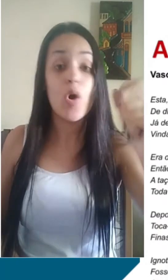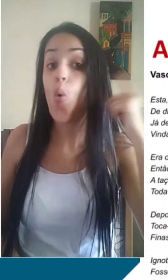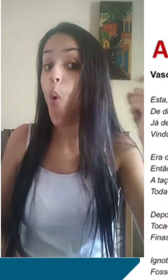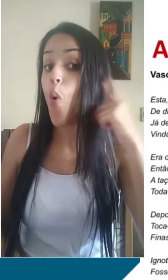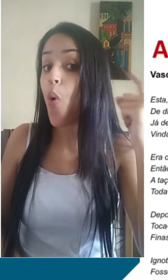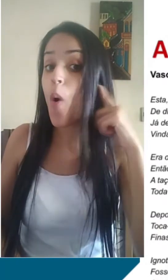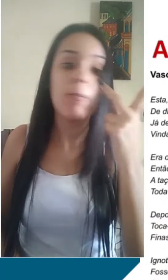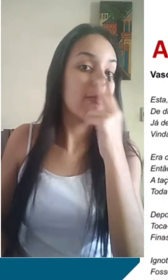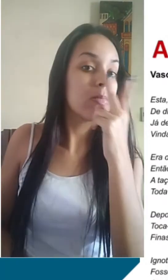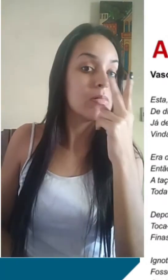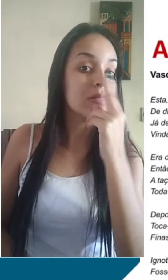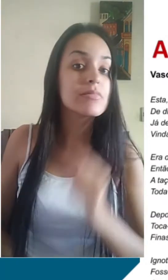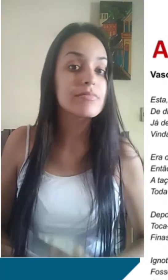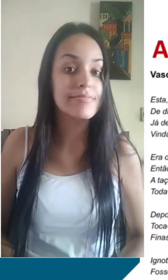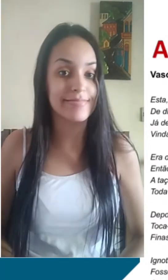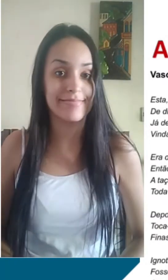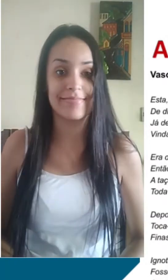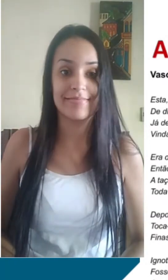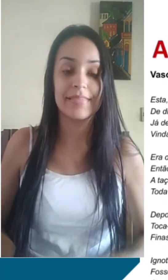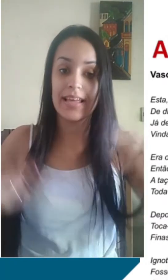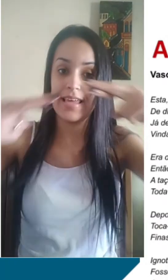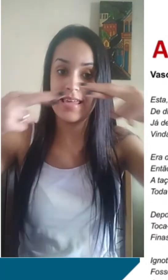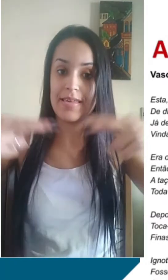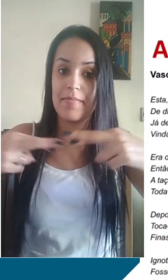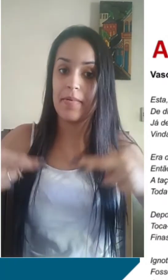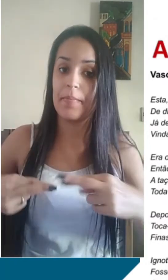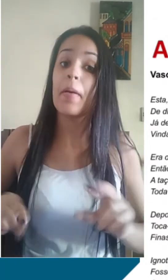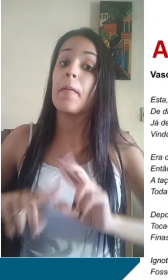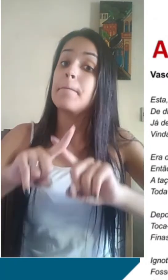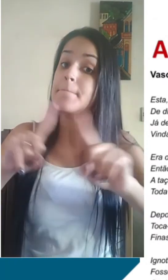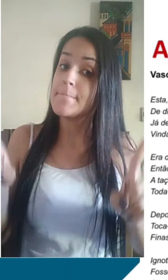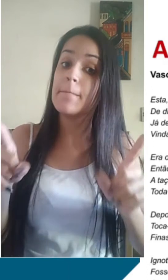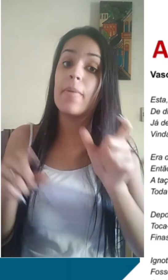semelhança sonora, porém as palavras que rimam são de